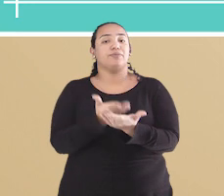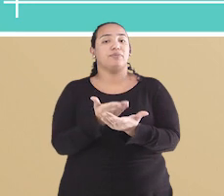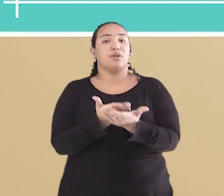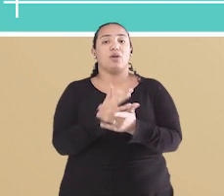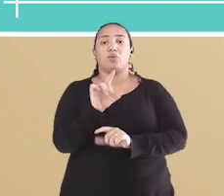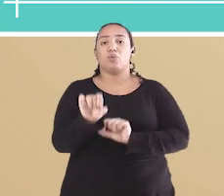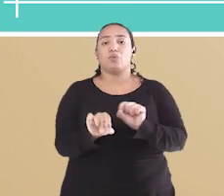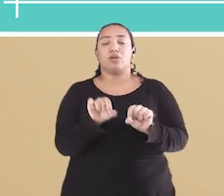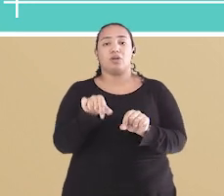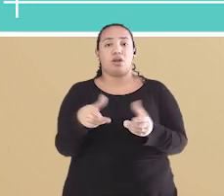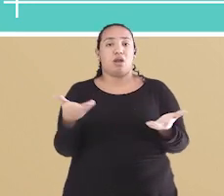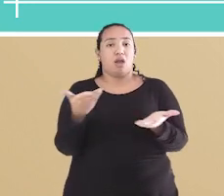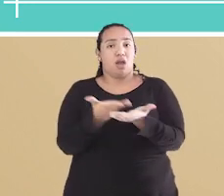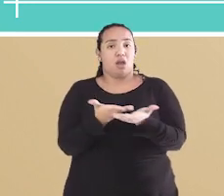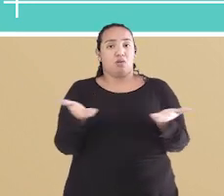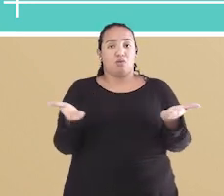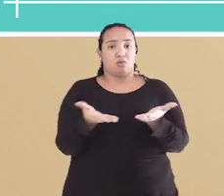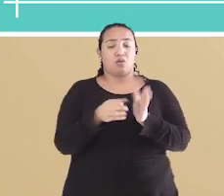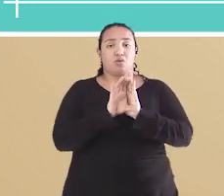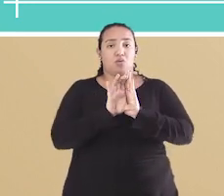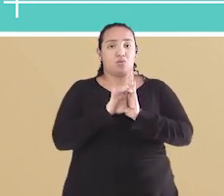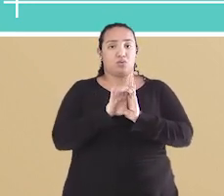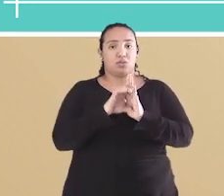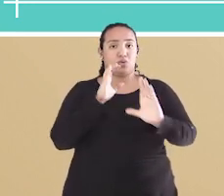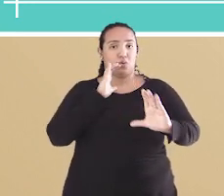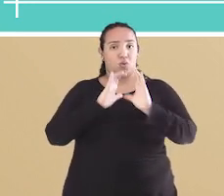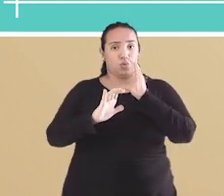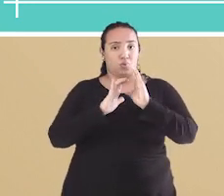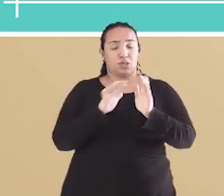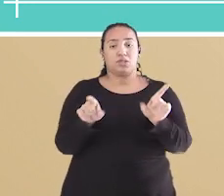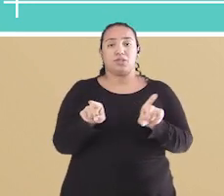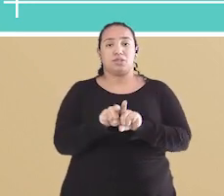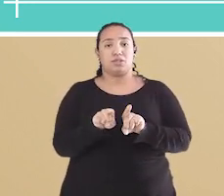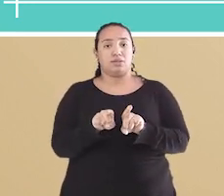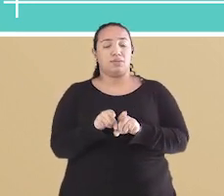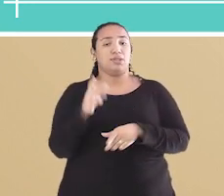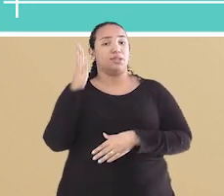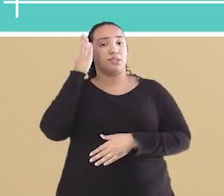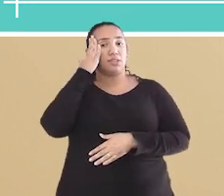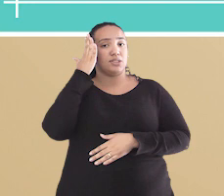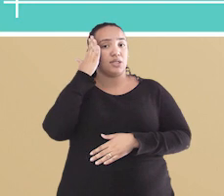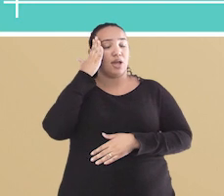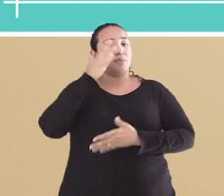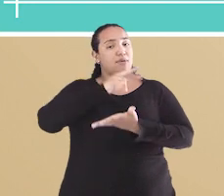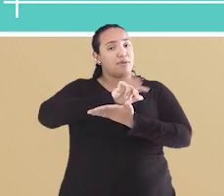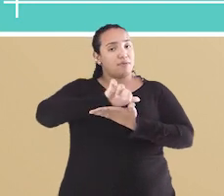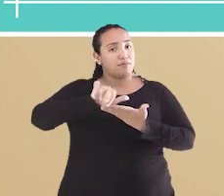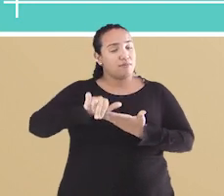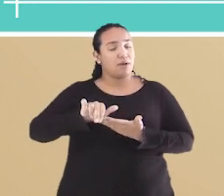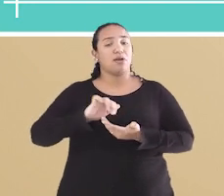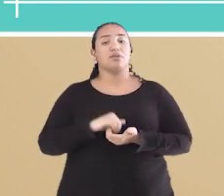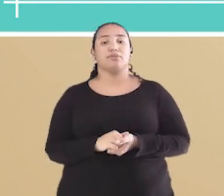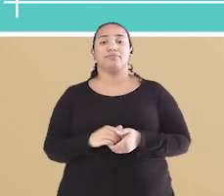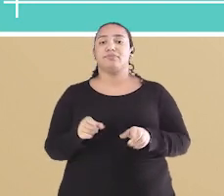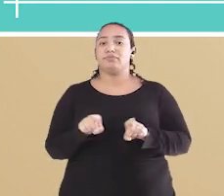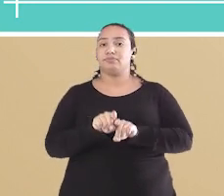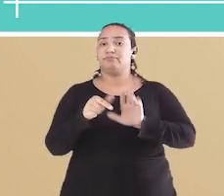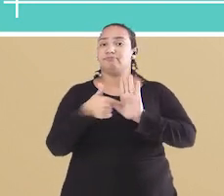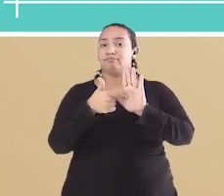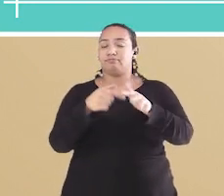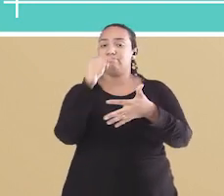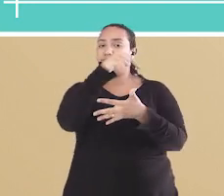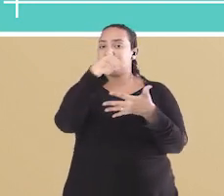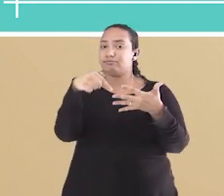aula busca abordar o conceito de comunicação e os saberes que envolvem essa prática, e também destacar os